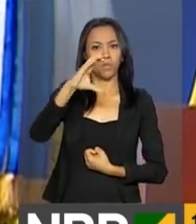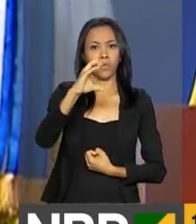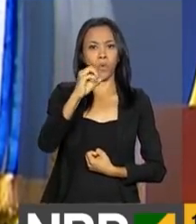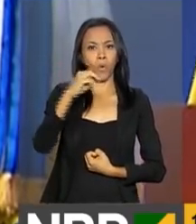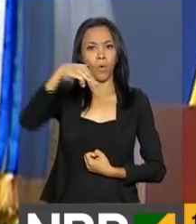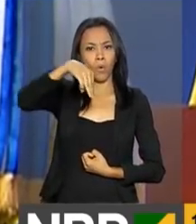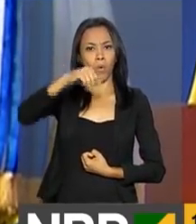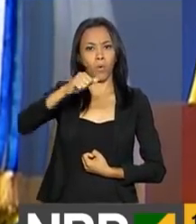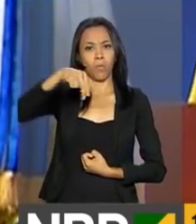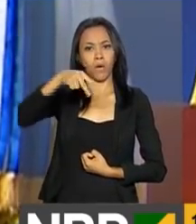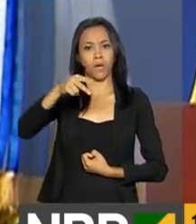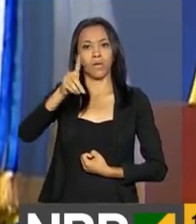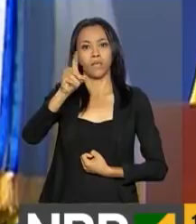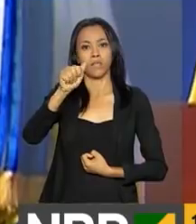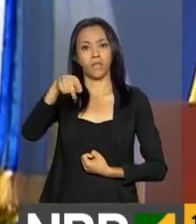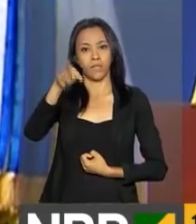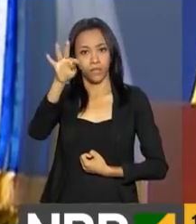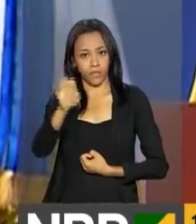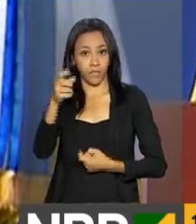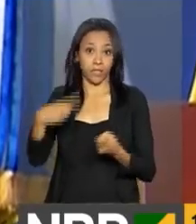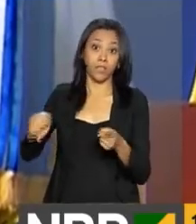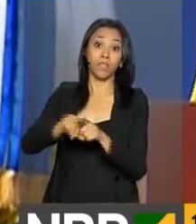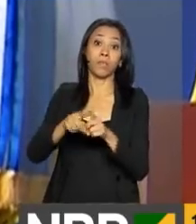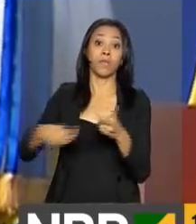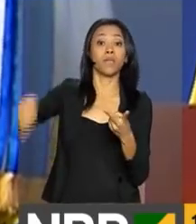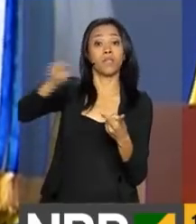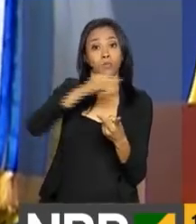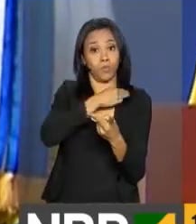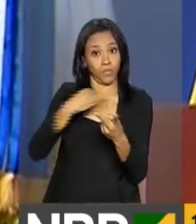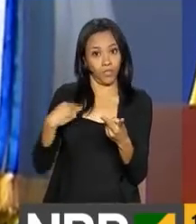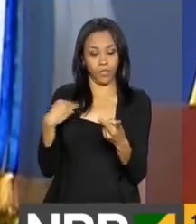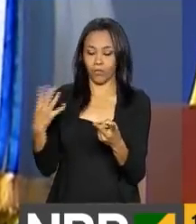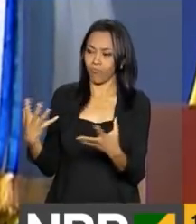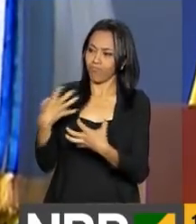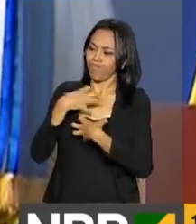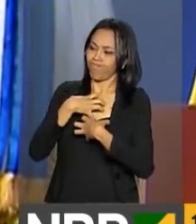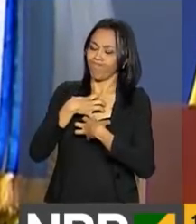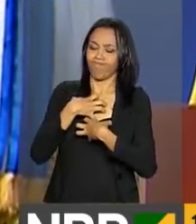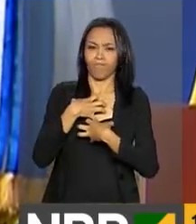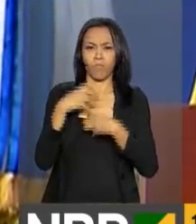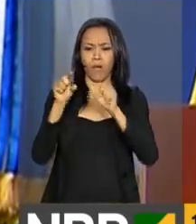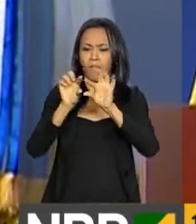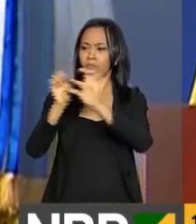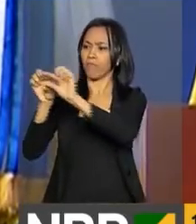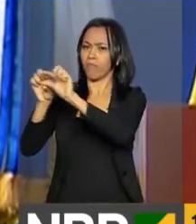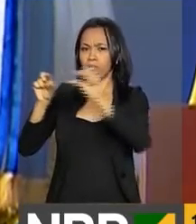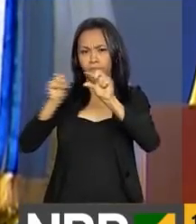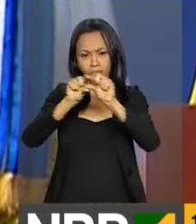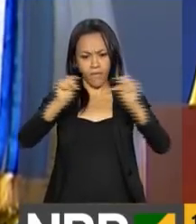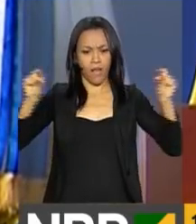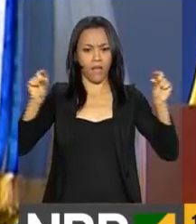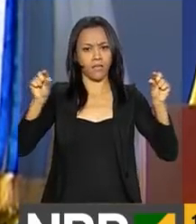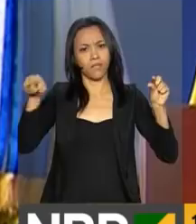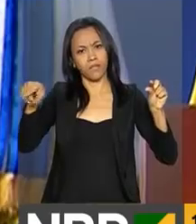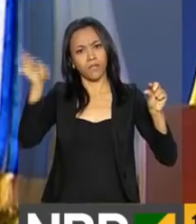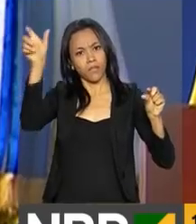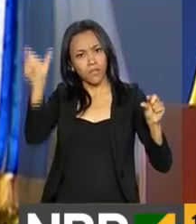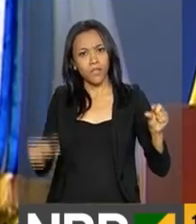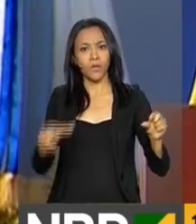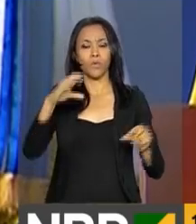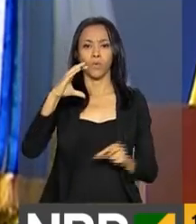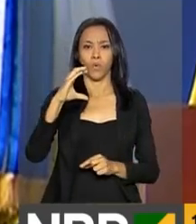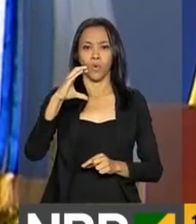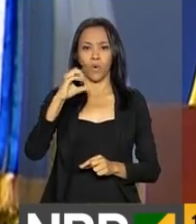Jungmann. A primeira inspiração que me veio foi essa frase extraordinária que o comandante Rossato